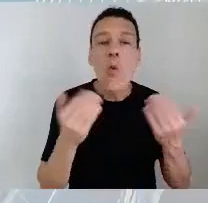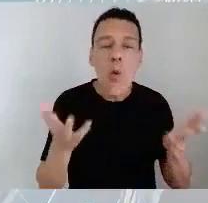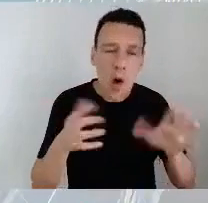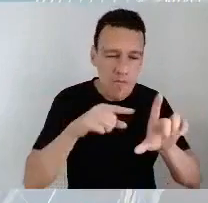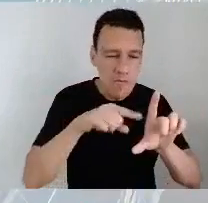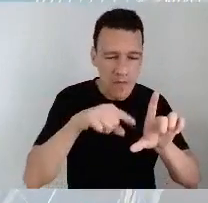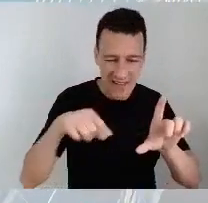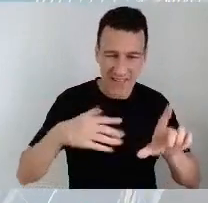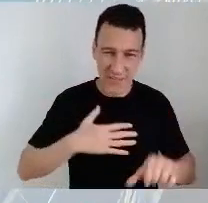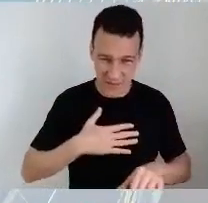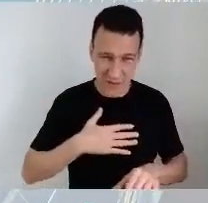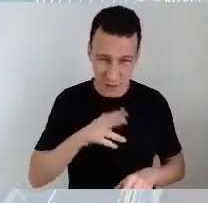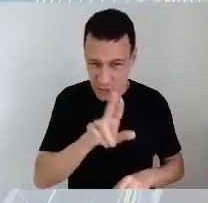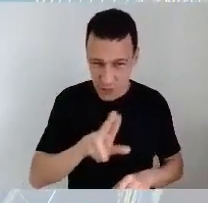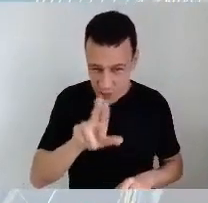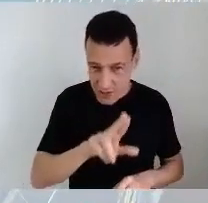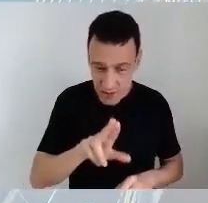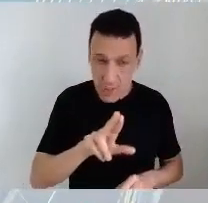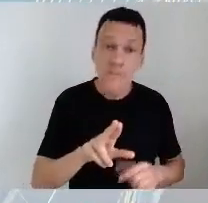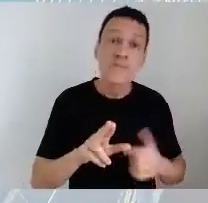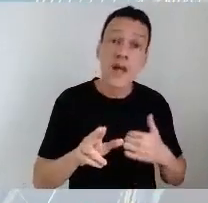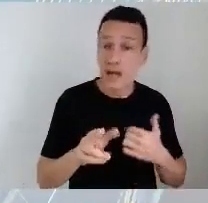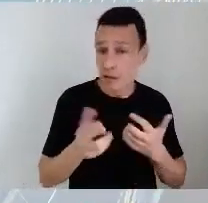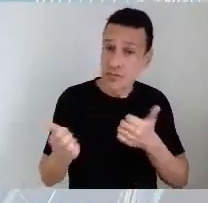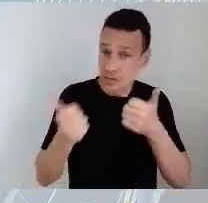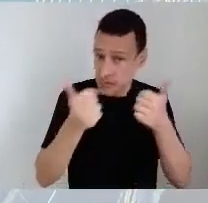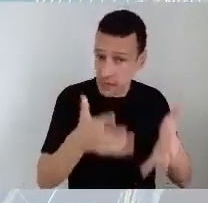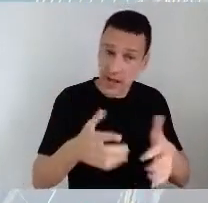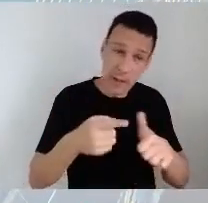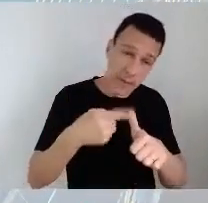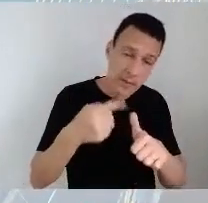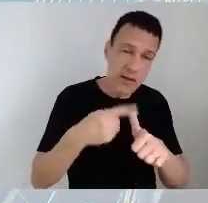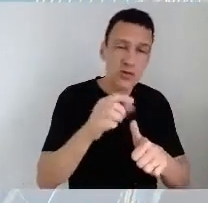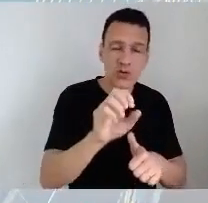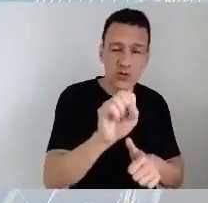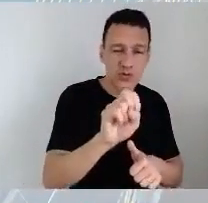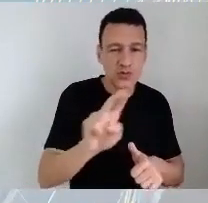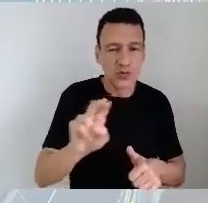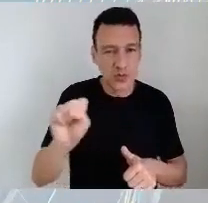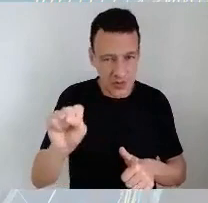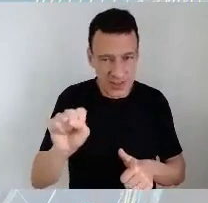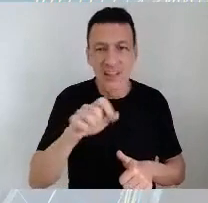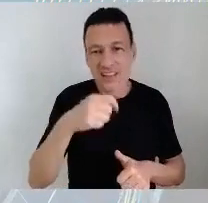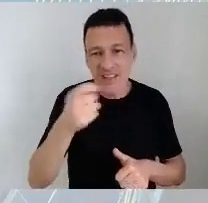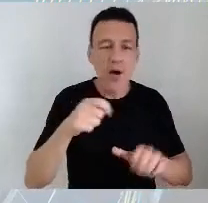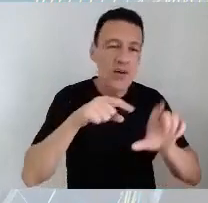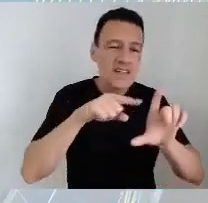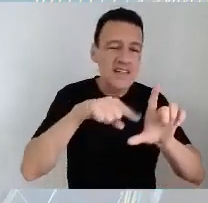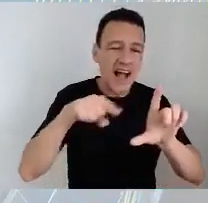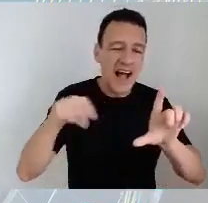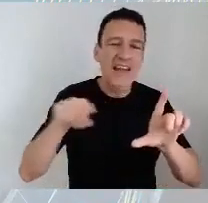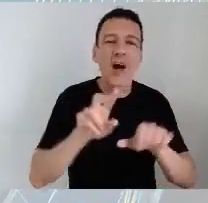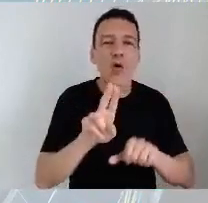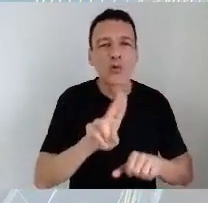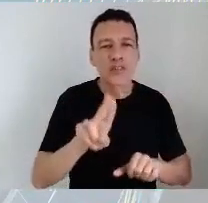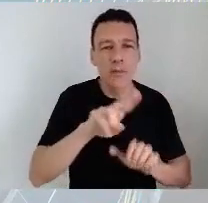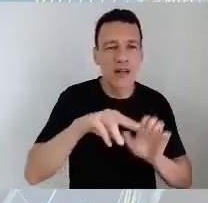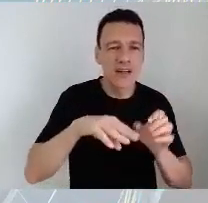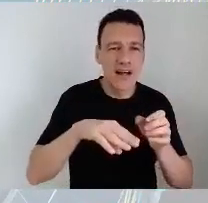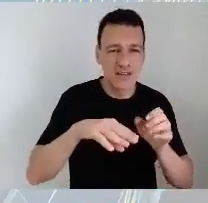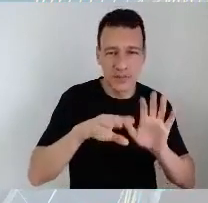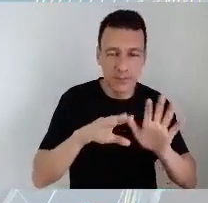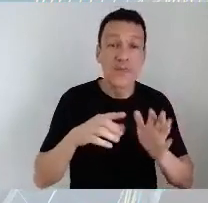eu vou começar falando um pouco sobre o SUS, que é a escala de usabilidade. O SUS ele é composto por 10 perguntas com